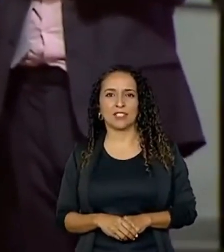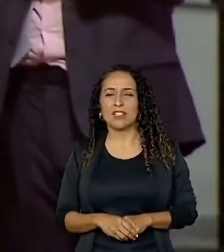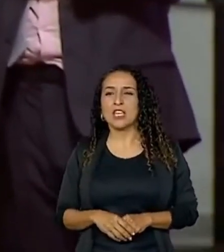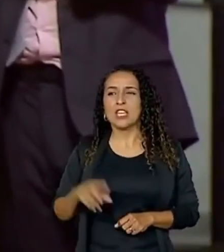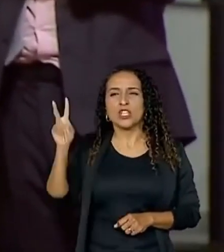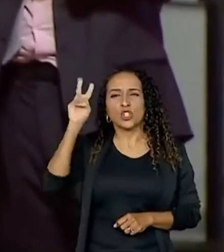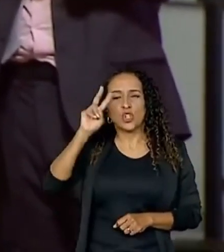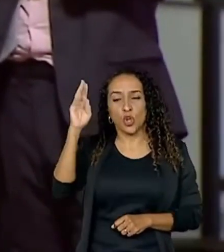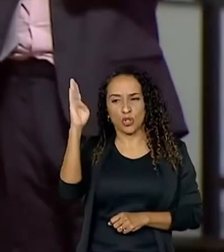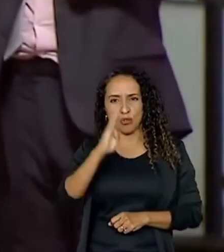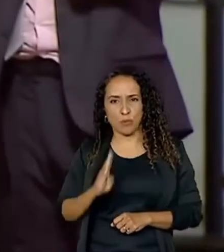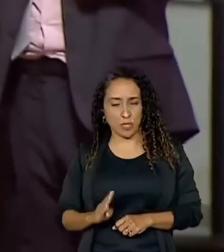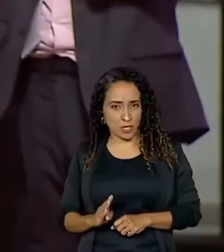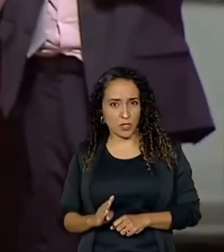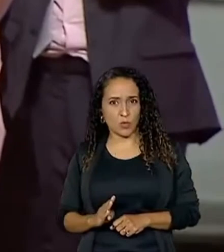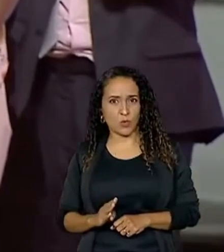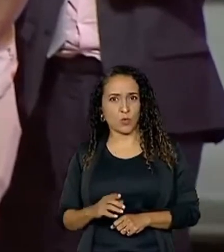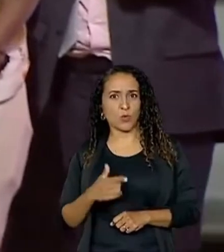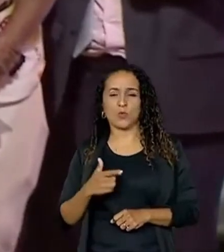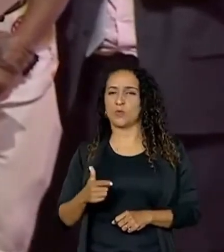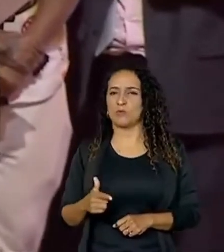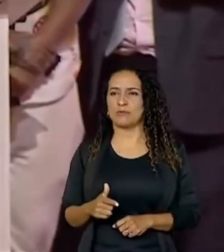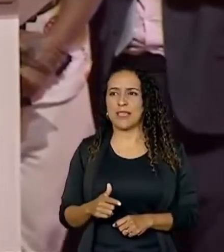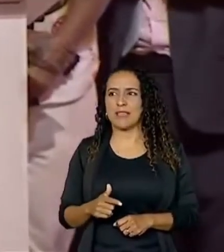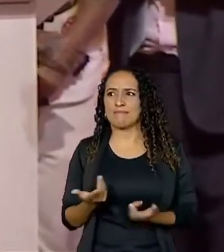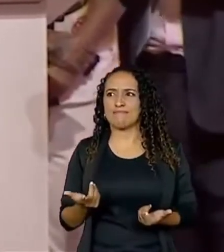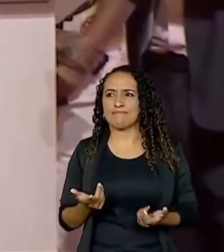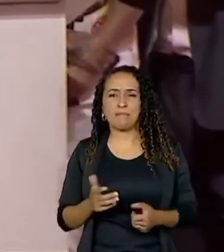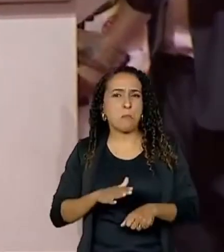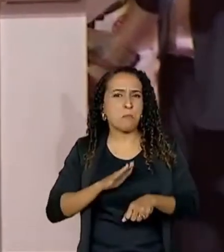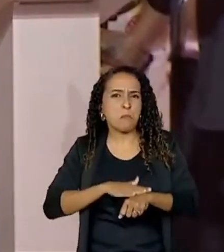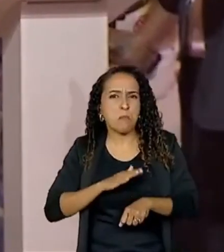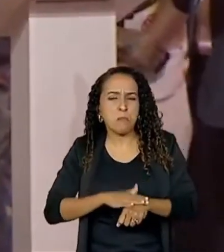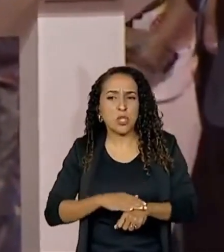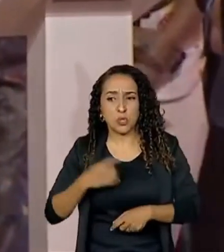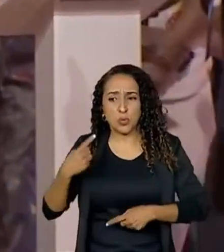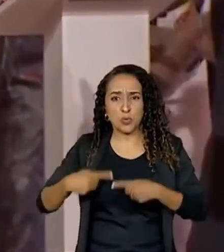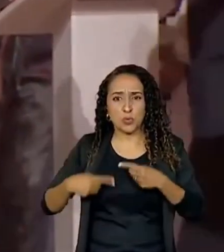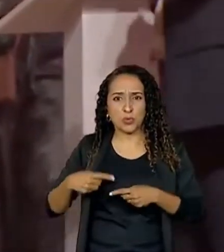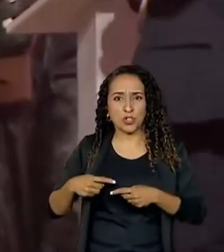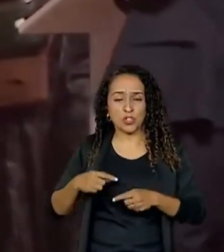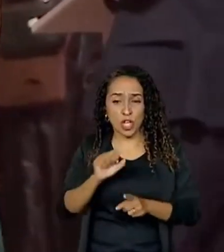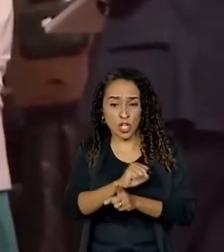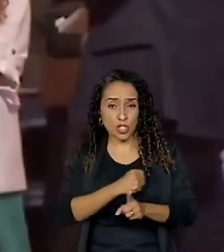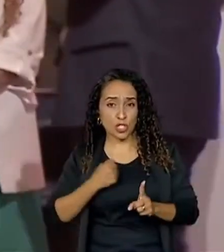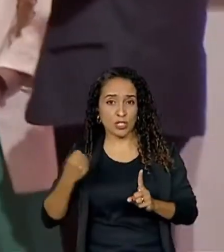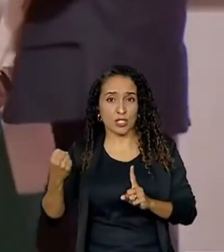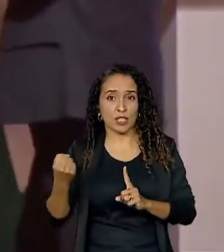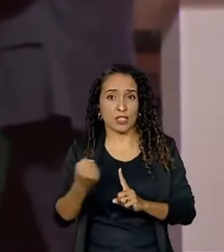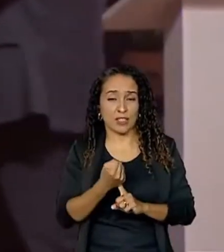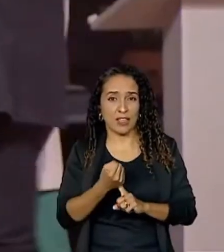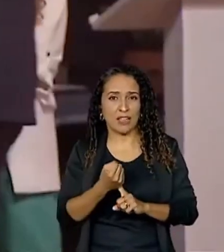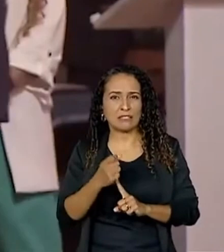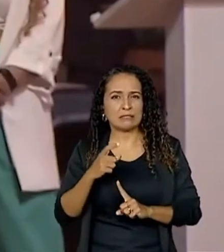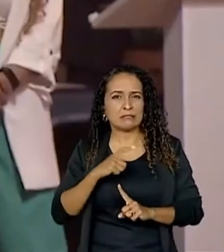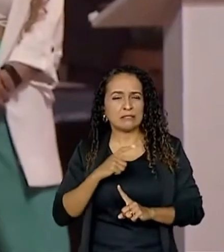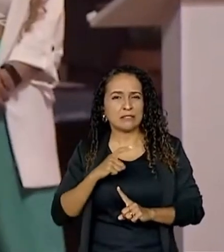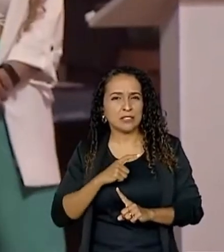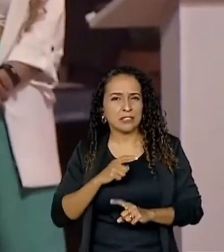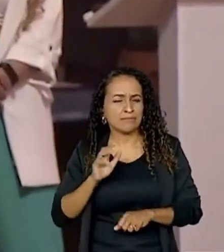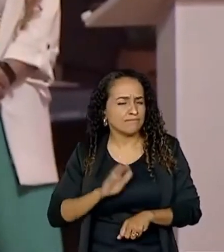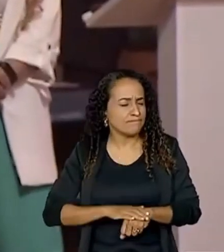do Brasil nenhum momento político em que a sociedade civil teve